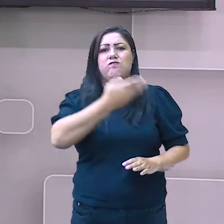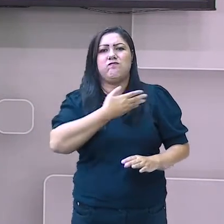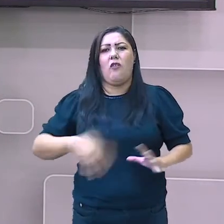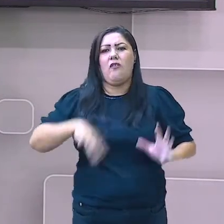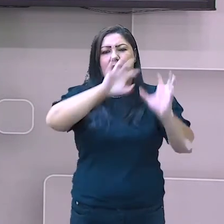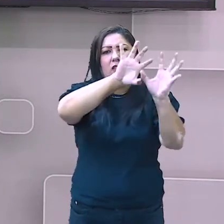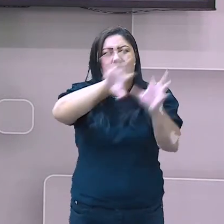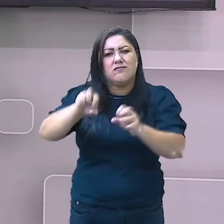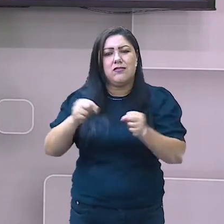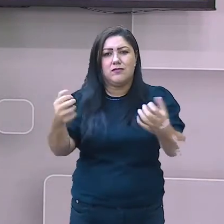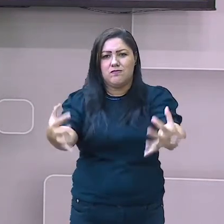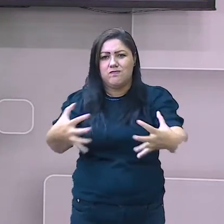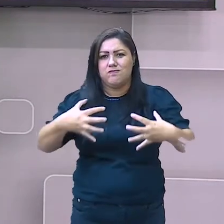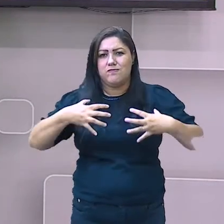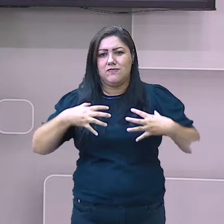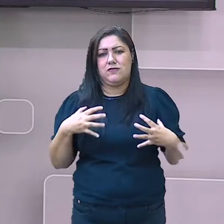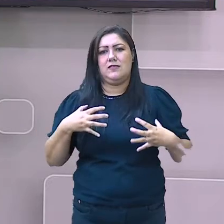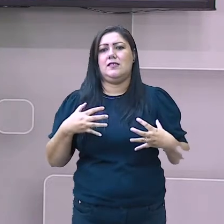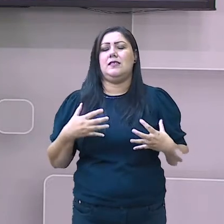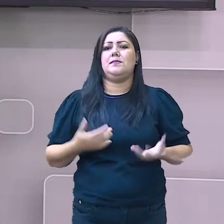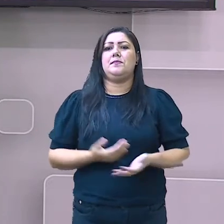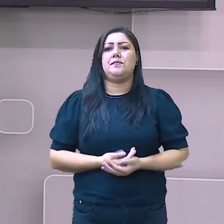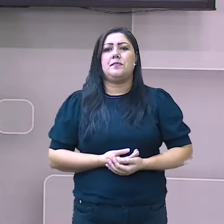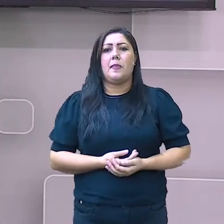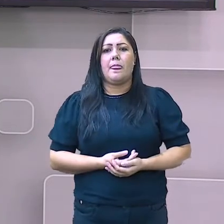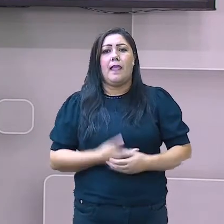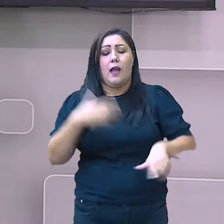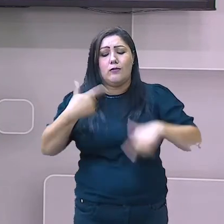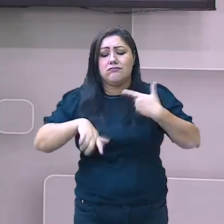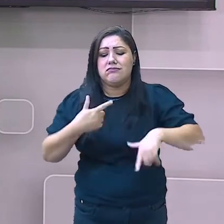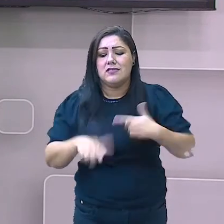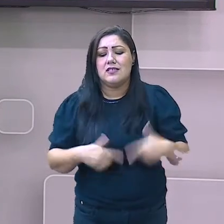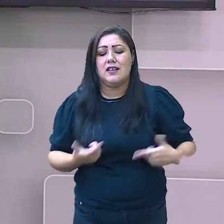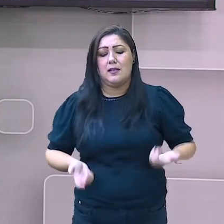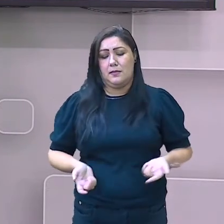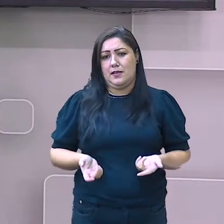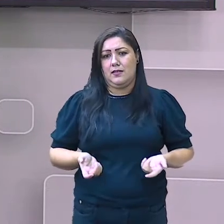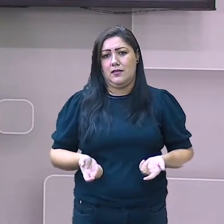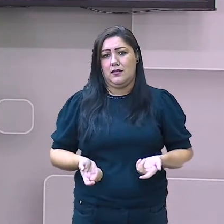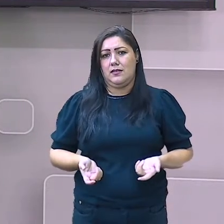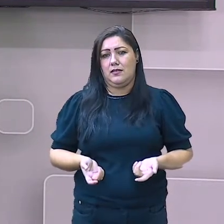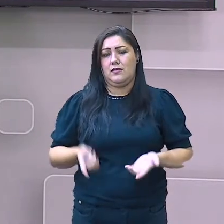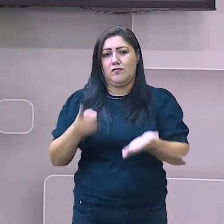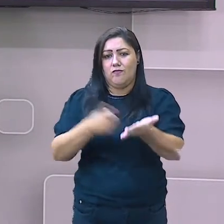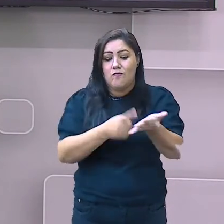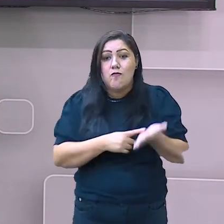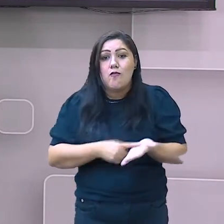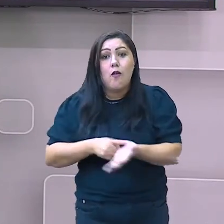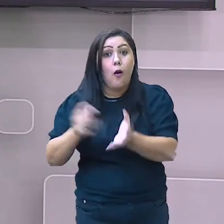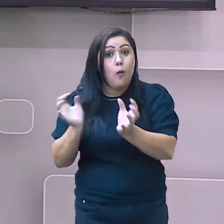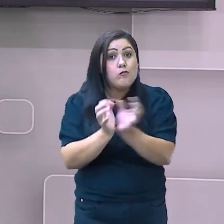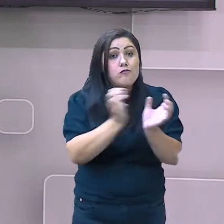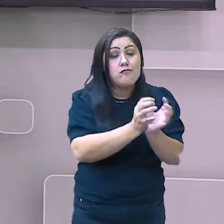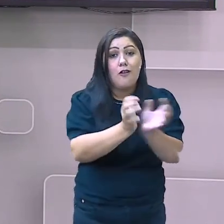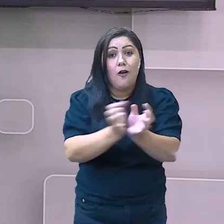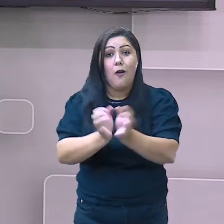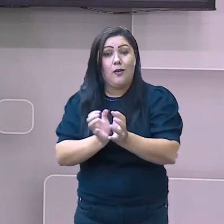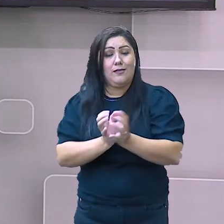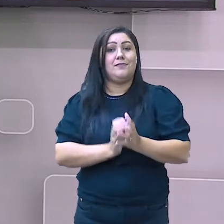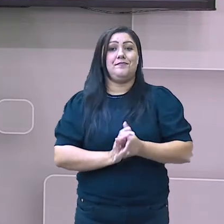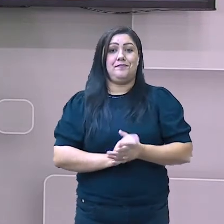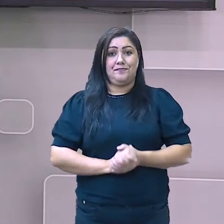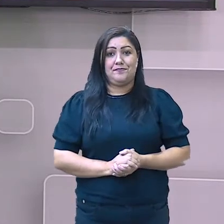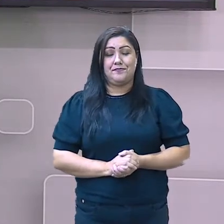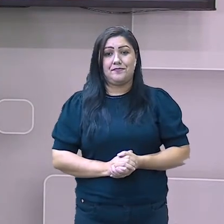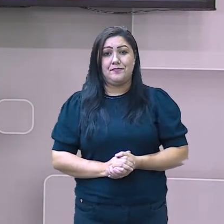da igreja. Os trabalhadores intensificavam a formação de sovietes e de comitês de